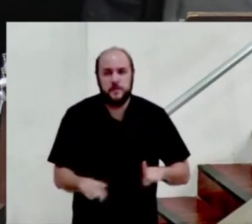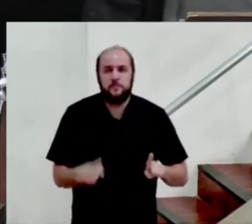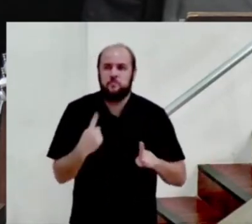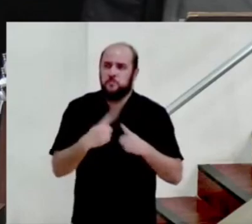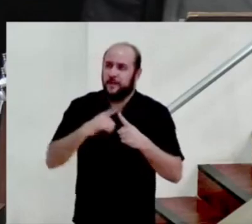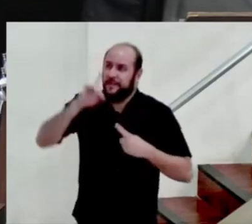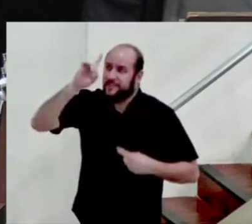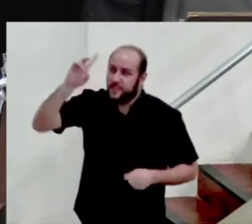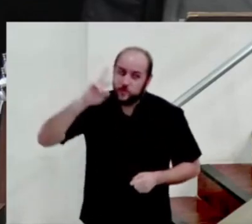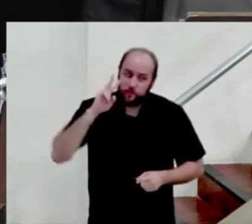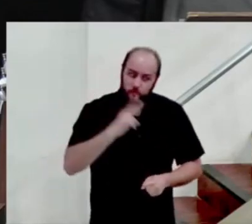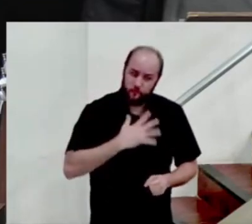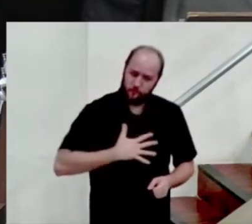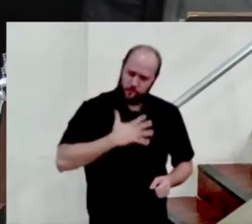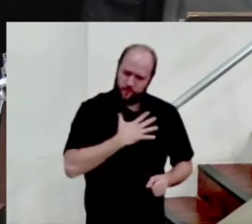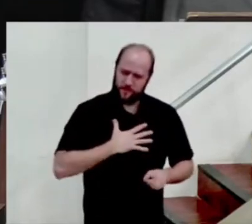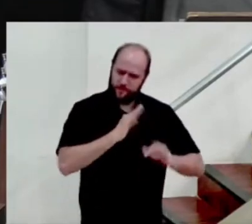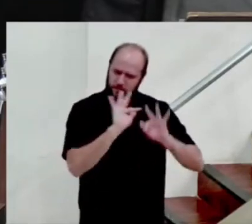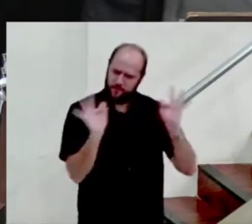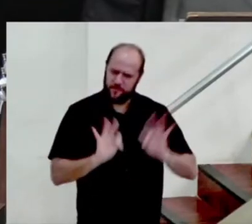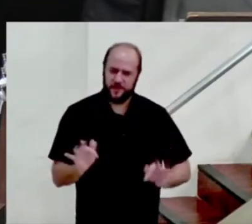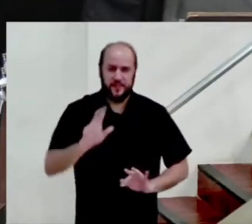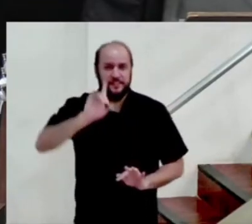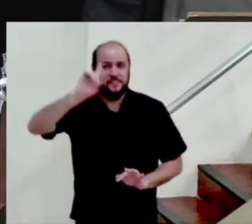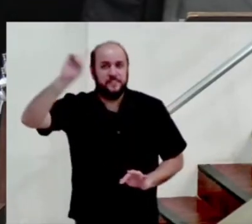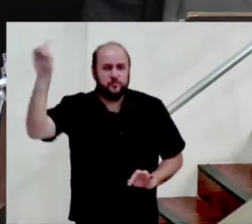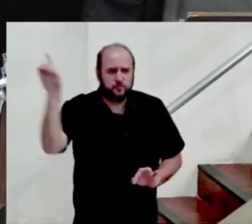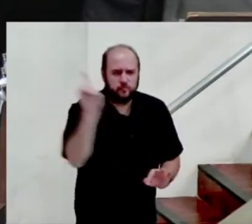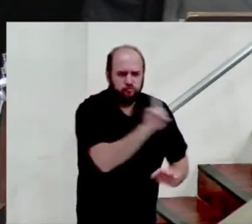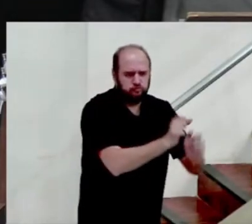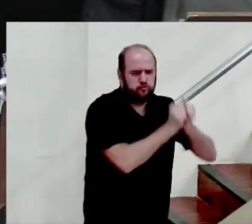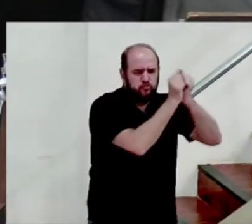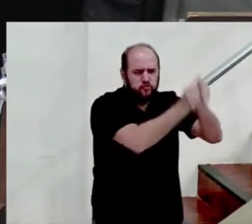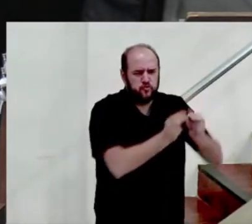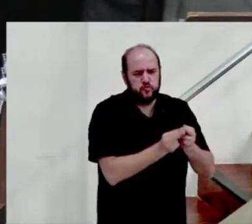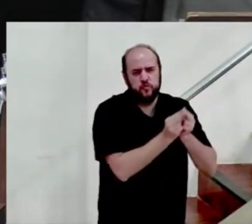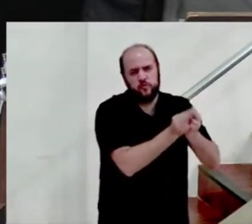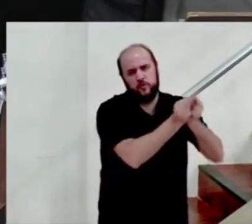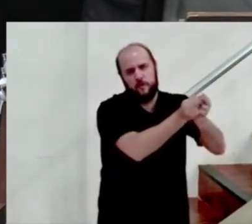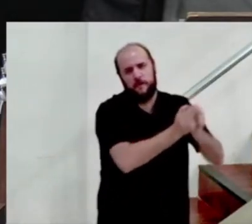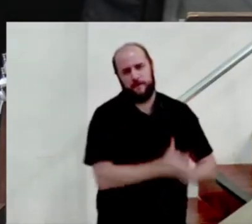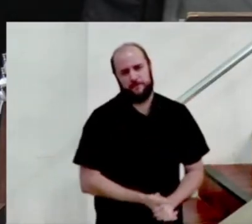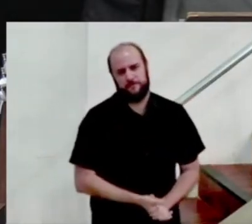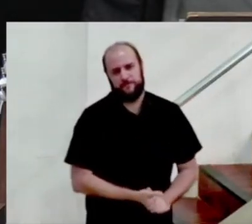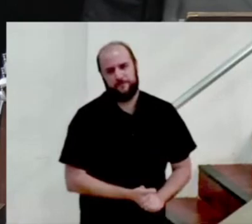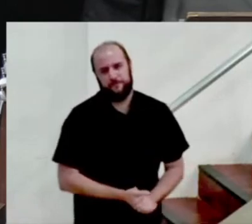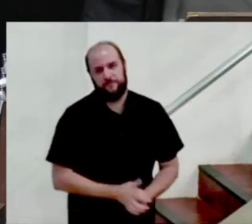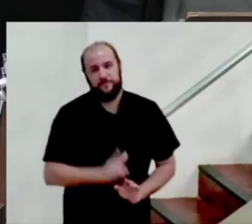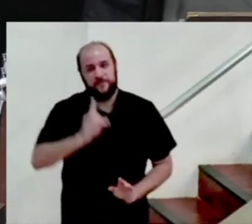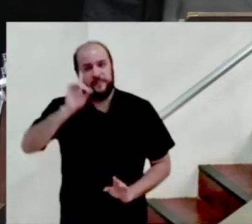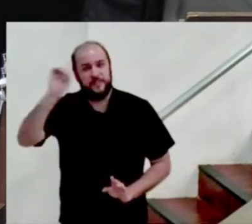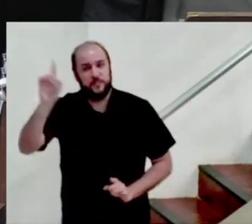olhos de Deus? O Senhor estava com Noé. O Senhor estava com o seu servo dentro